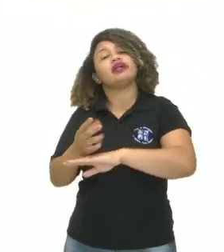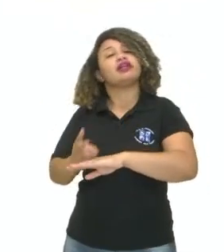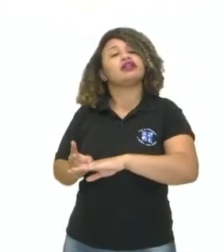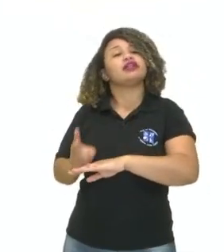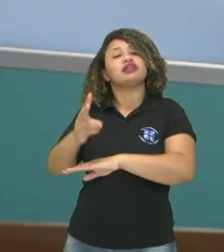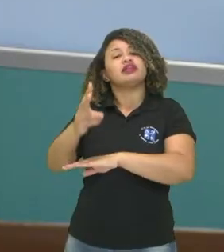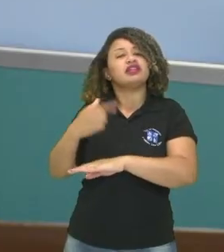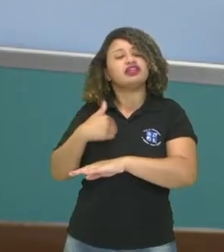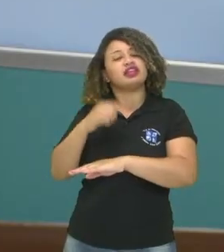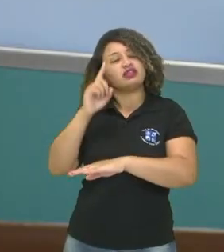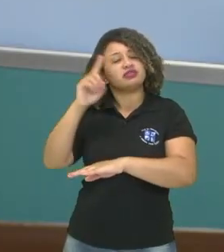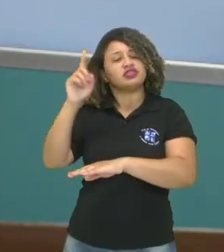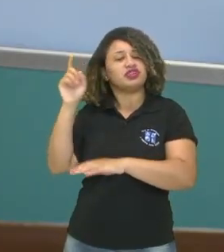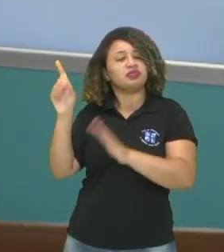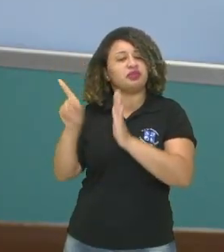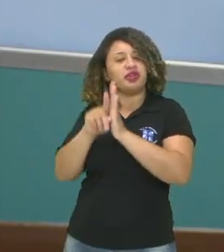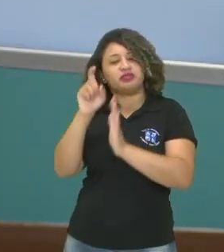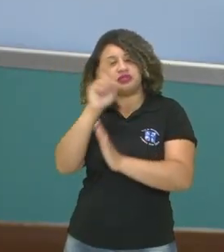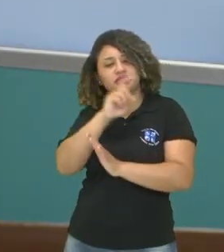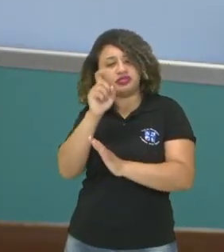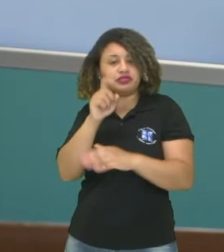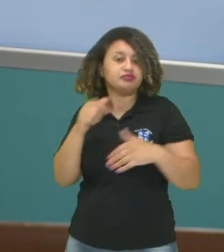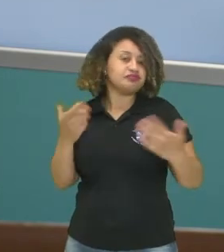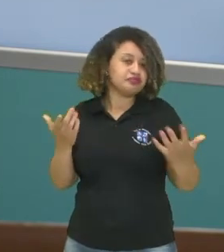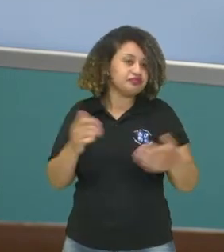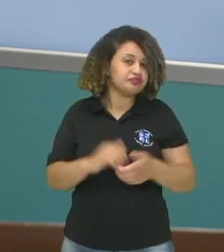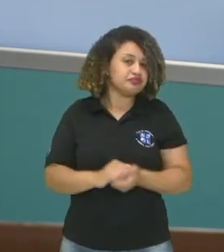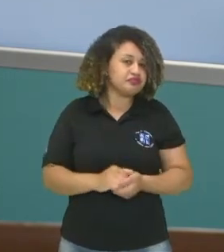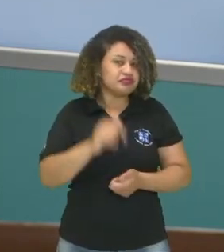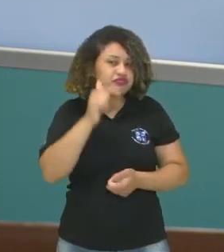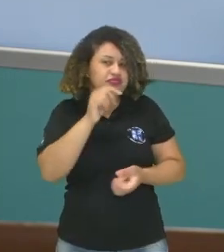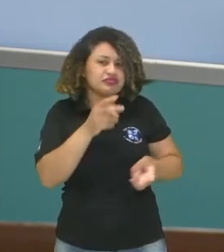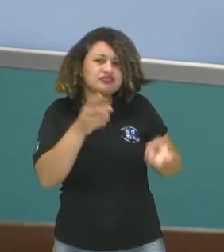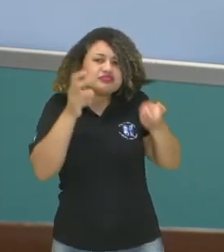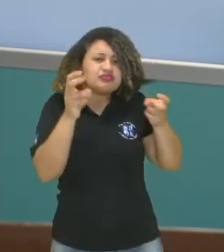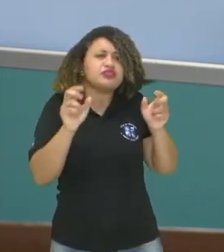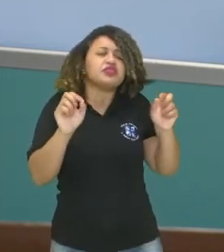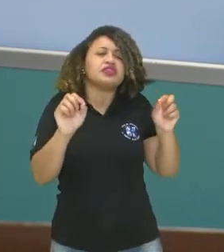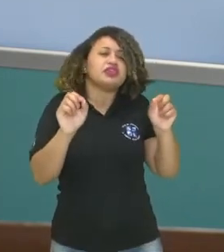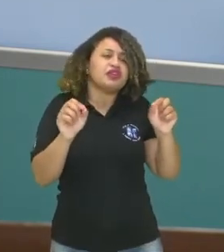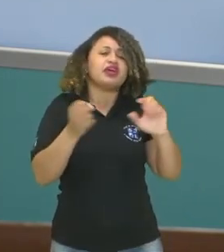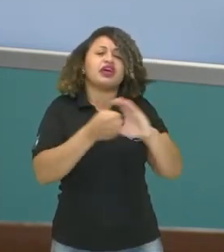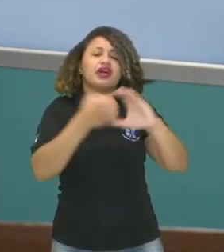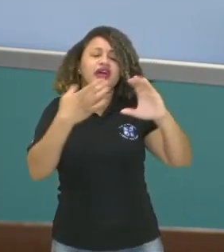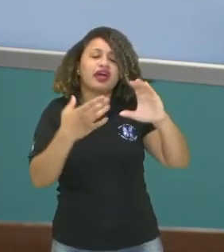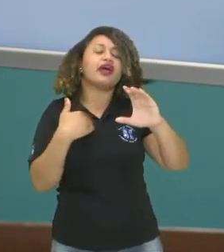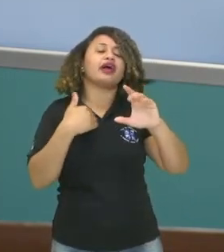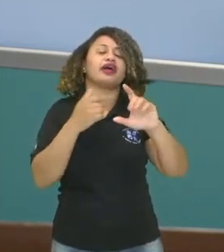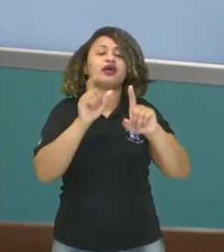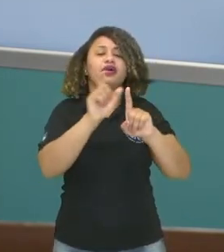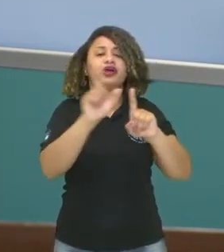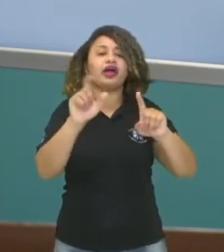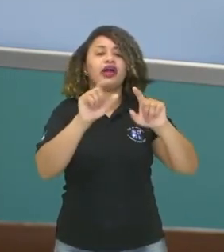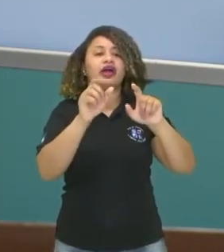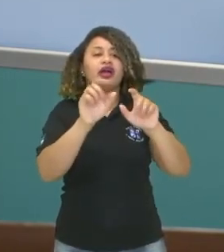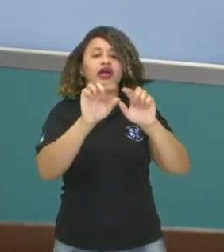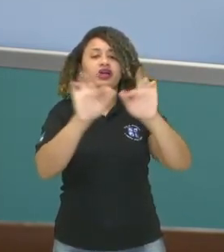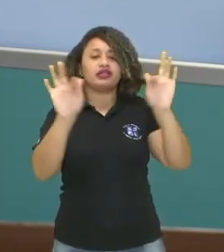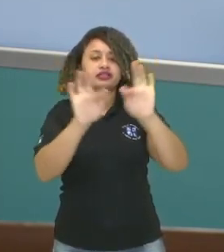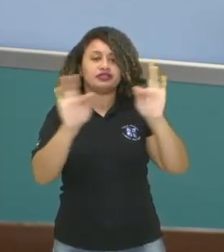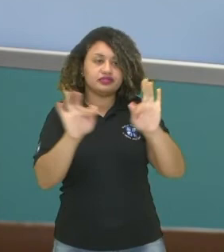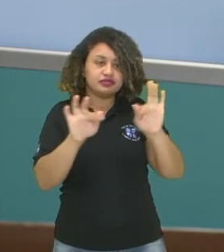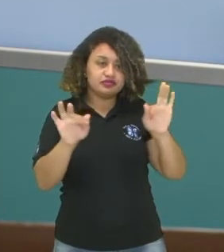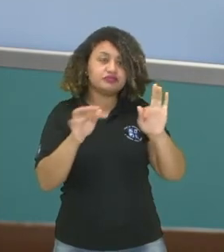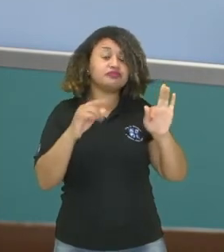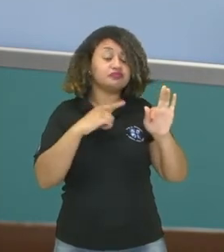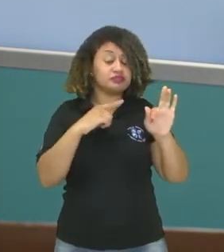abril. Percebeu? Conseguiu visualizar os elementos verbais, a frase que o personagem diz para